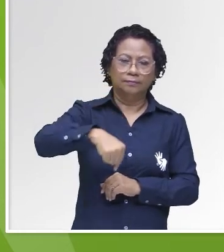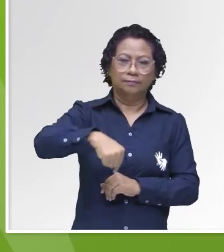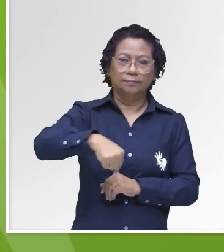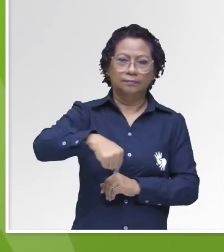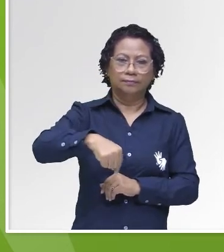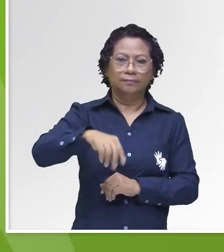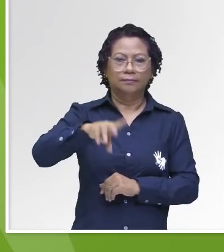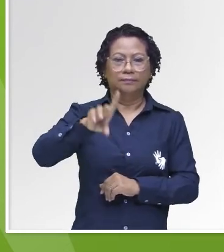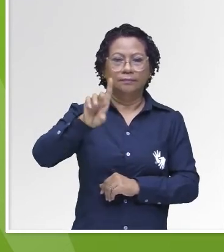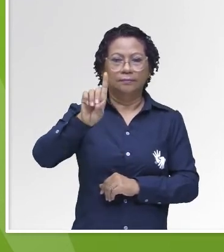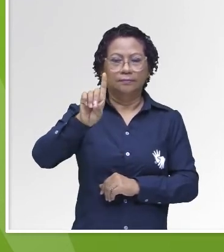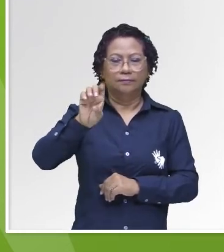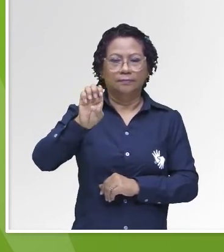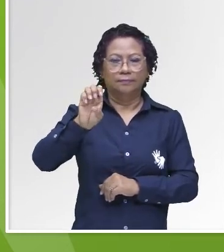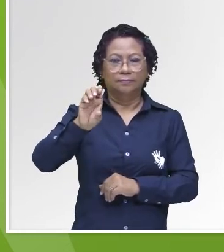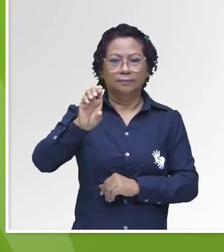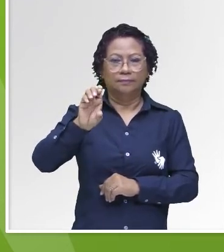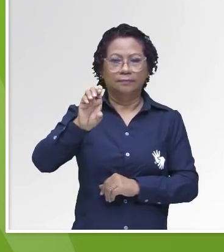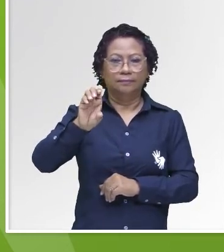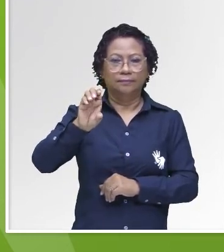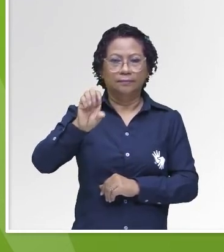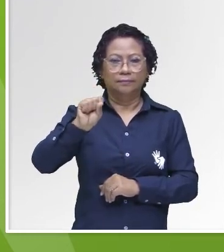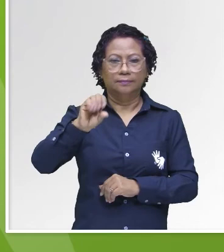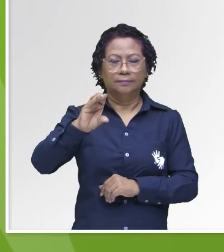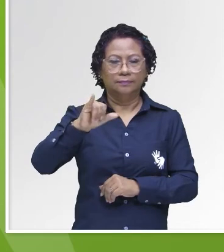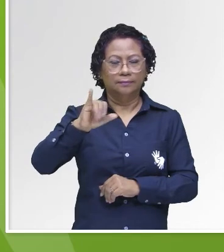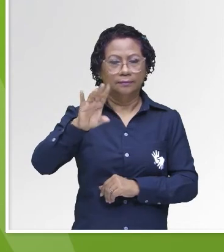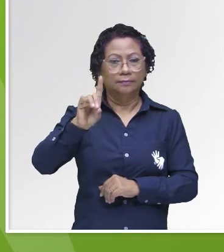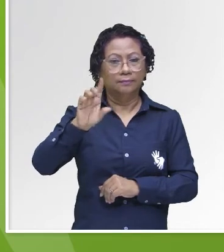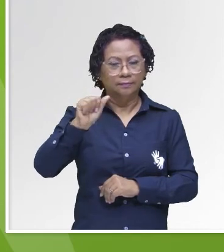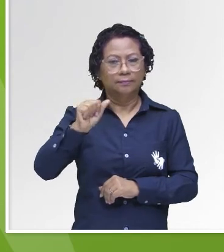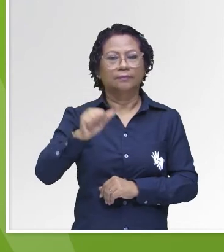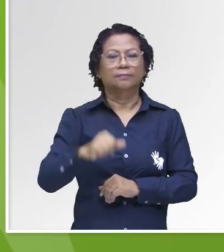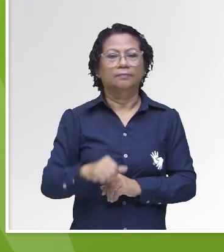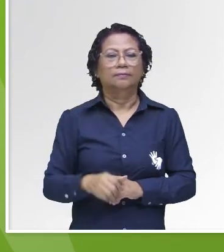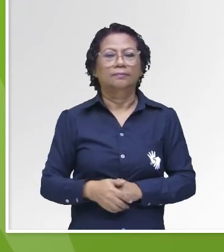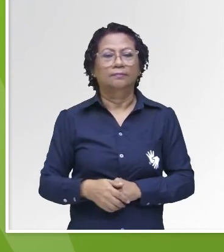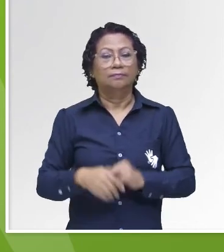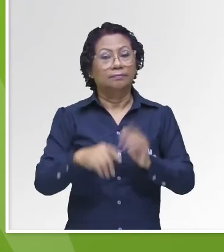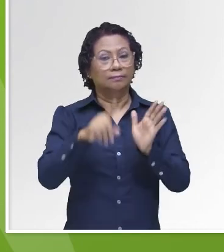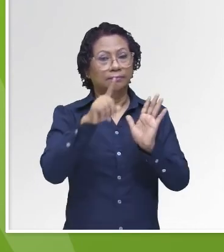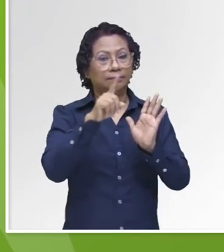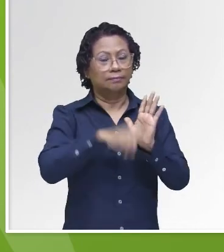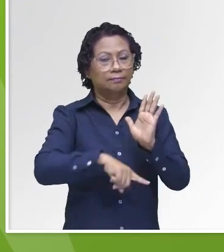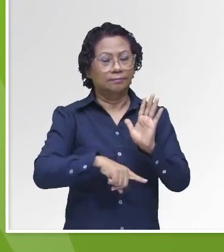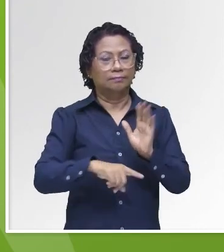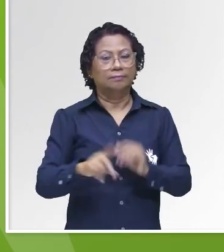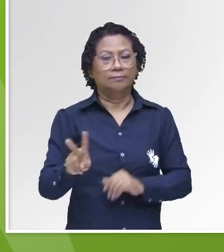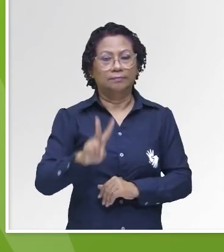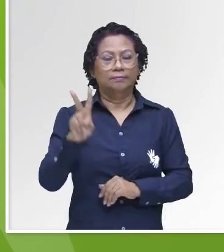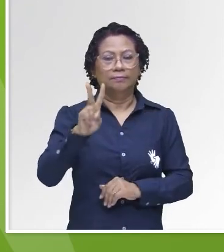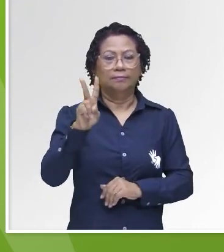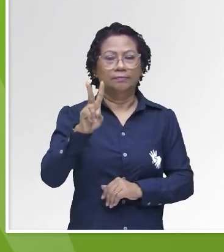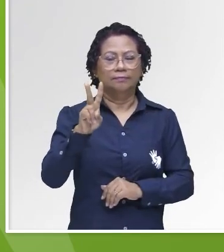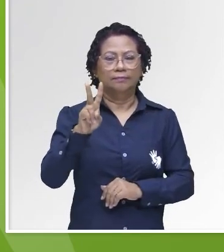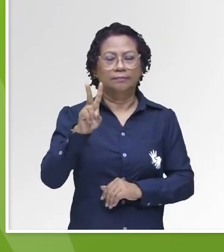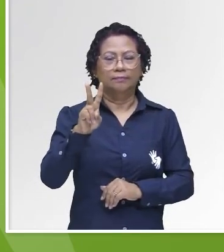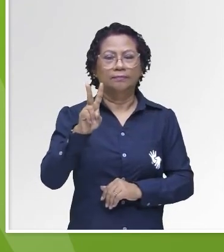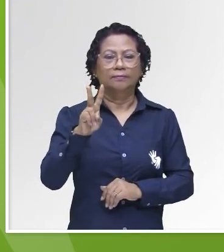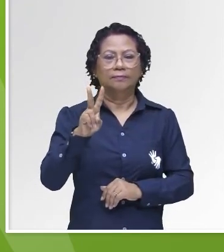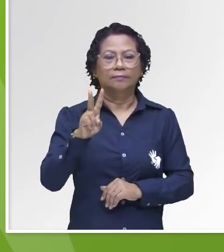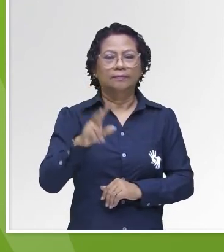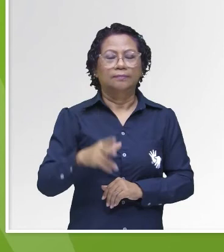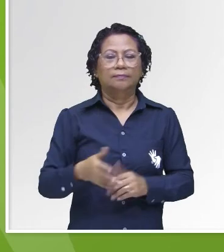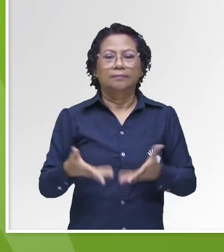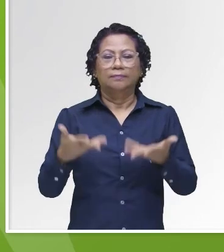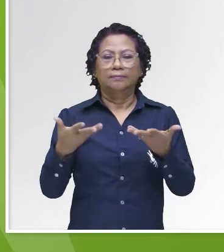é a razão. No movimento de subida tem desaceleração, então é negativa. A velocidade diminui. Positiva no movimento